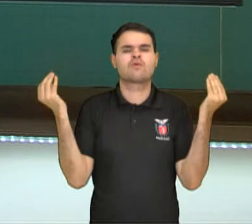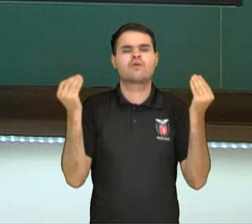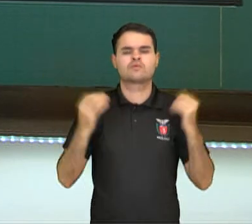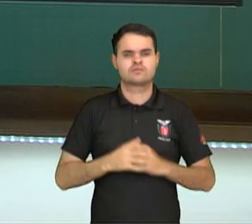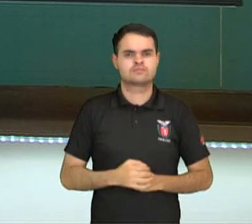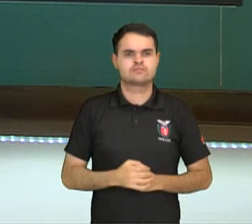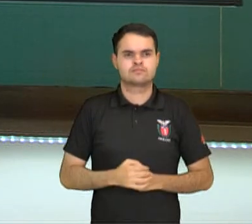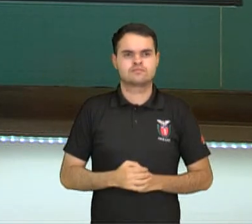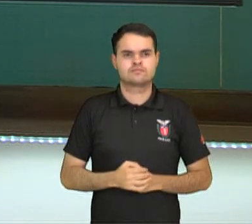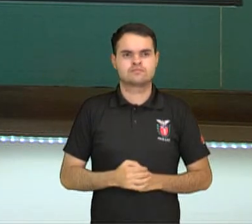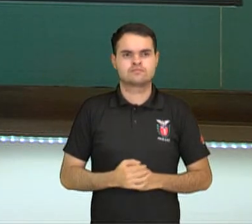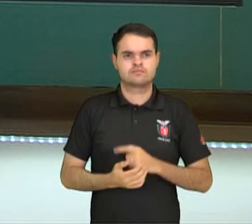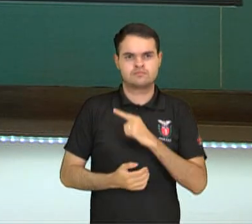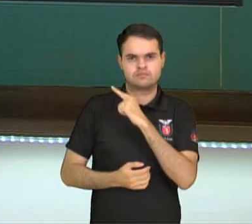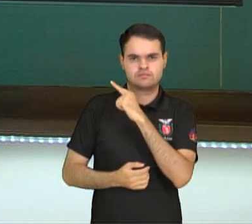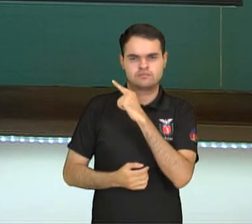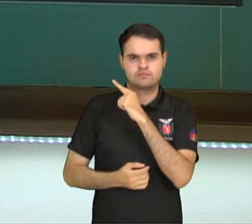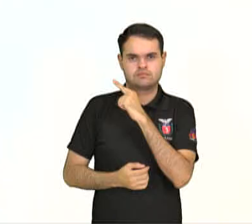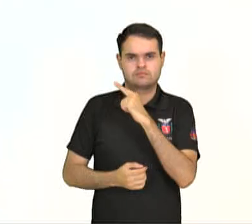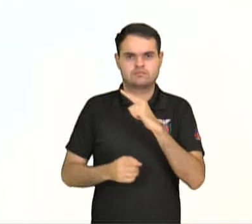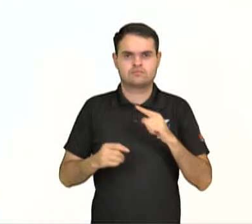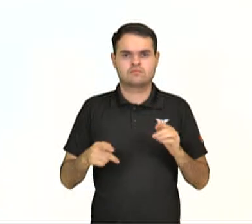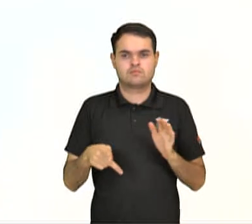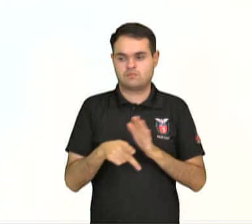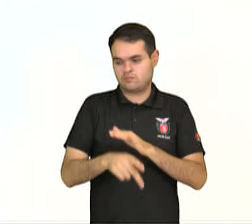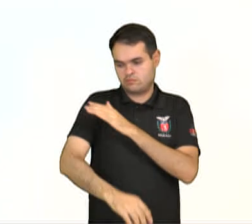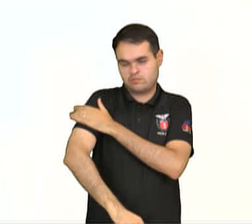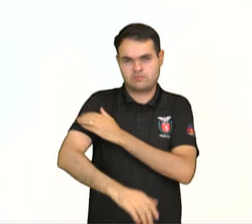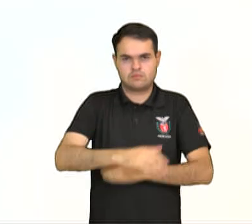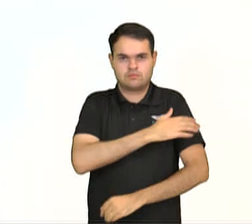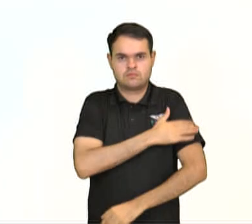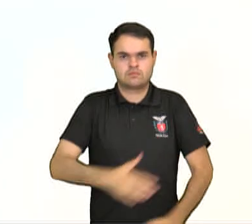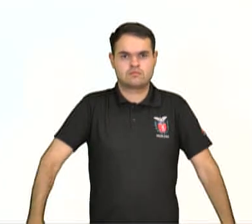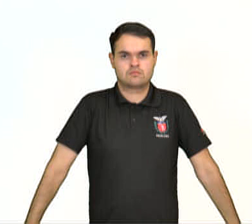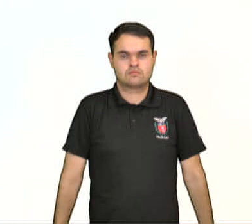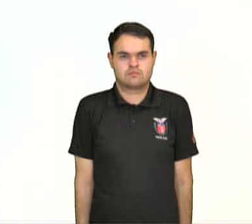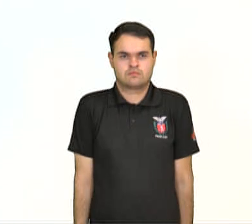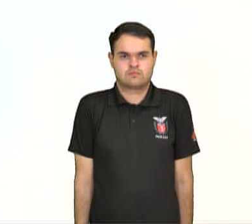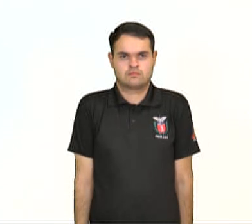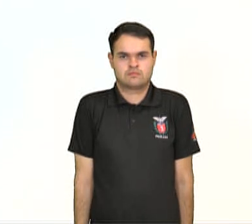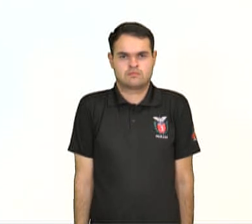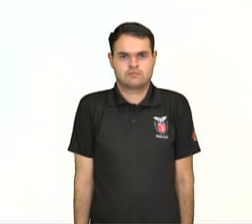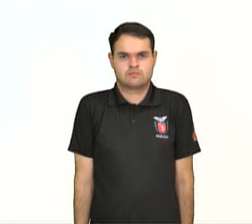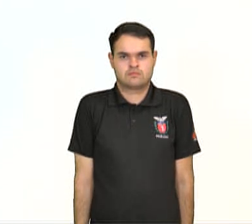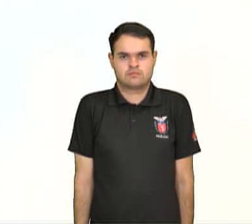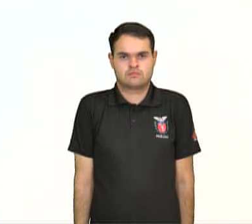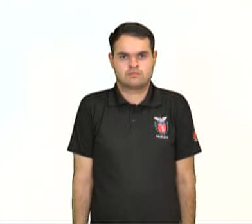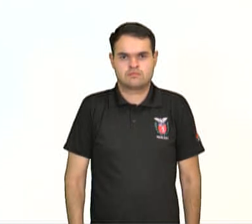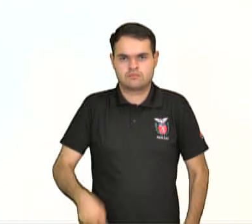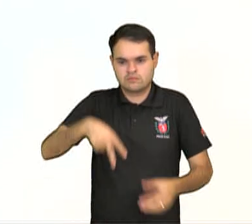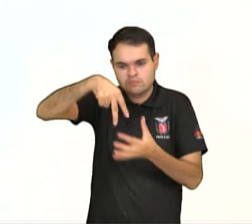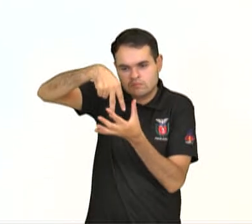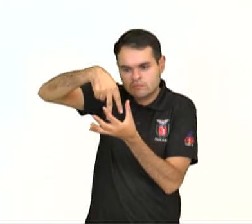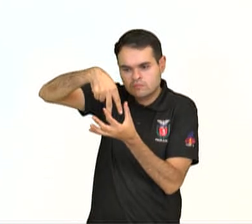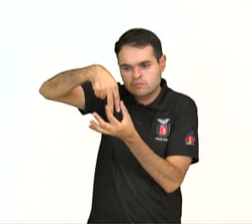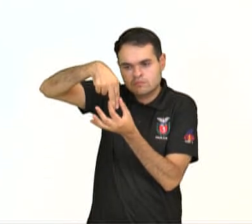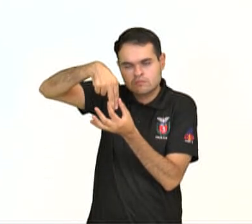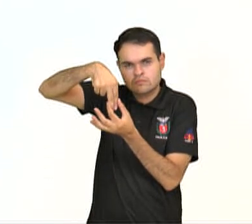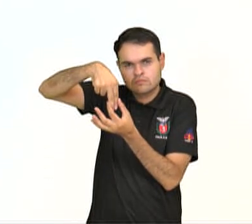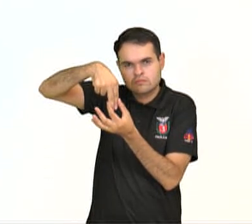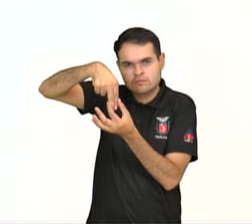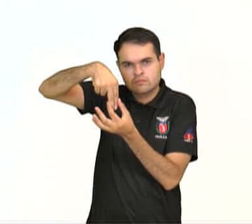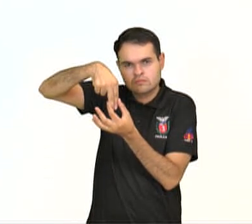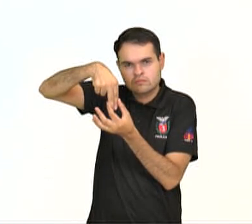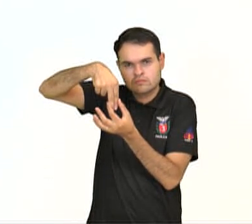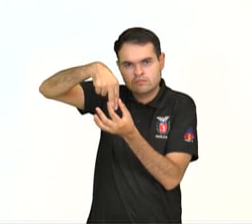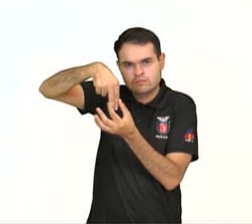polichinelo? Coloque os braços ao lado do corpo e alinhe os pés aos joelhos. Com os pés alinhados aos